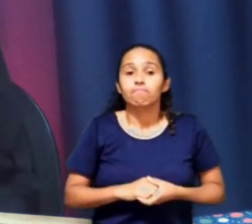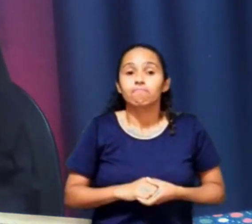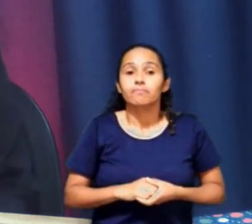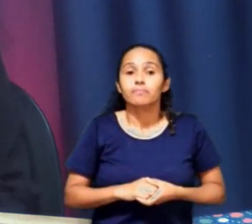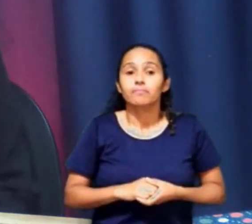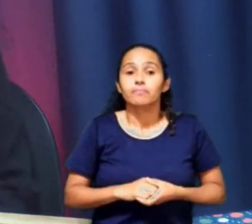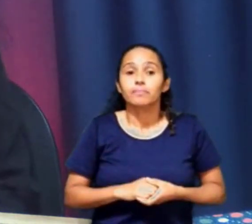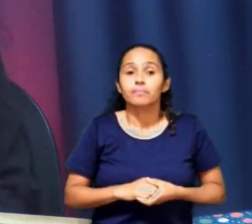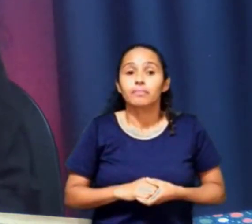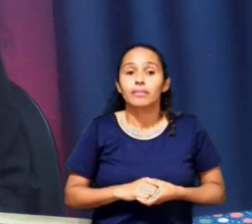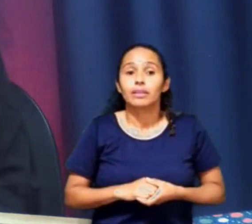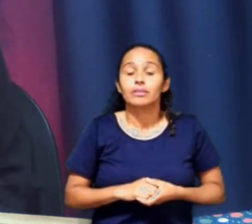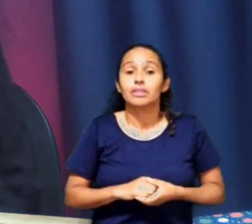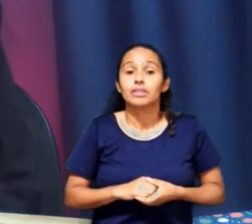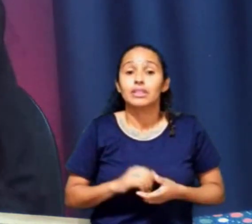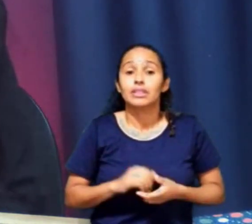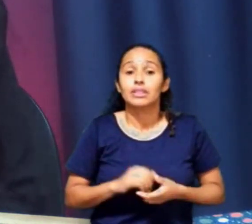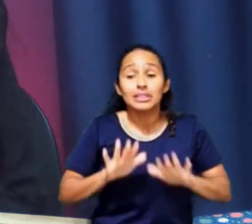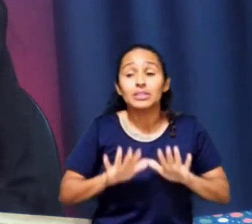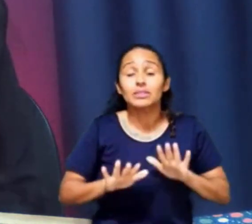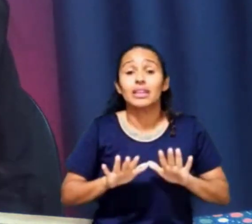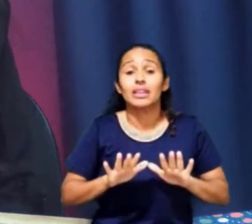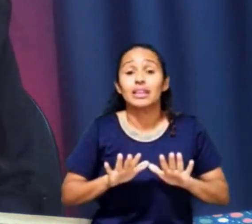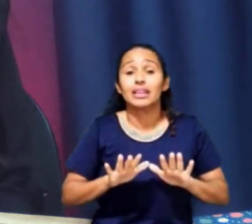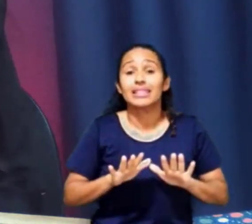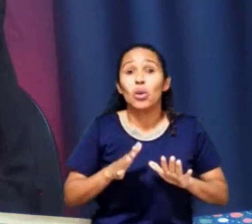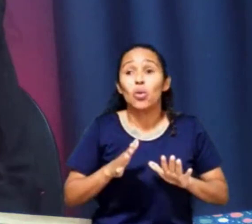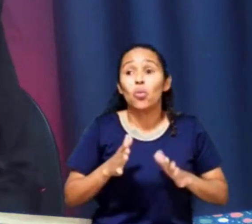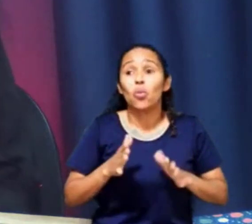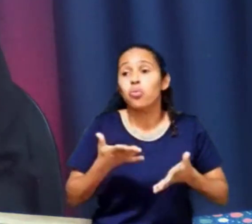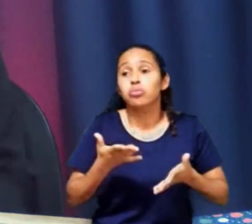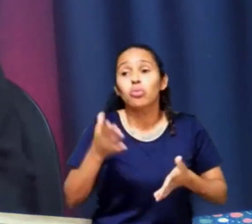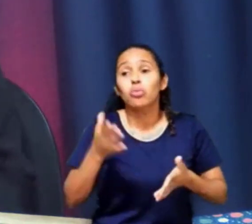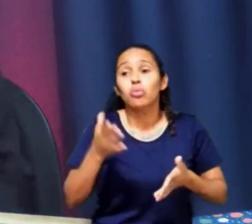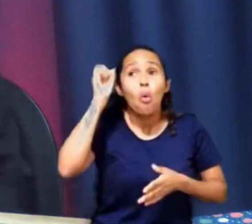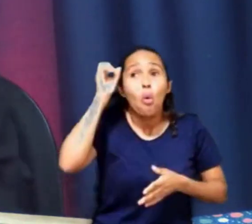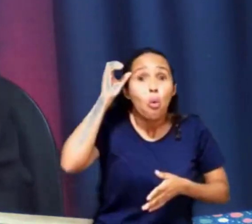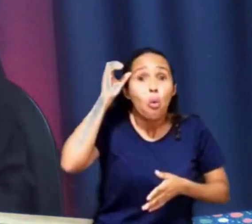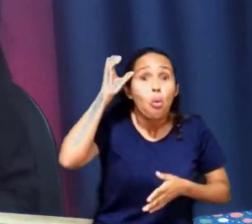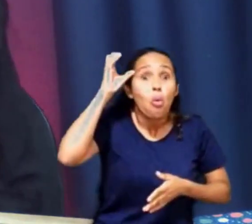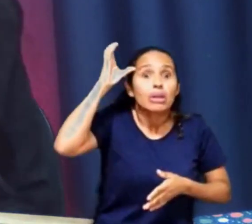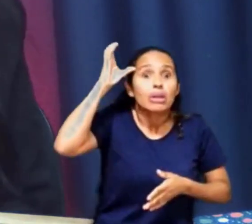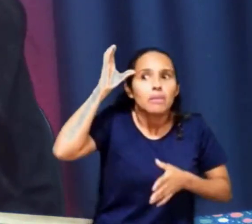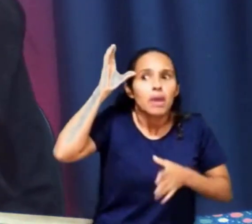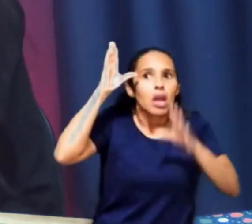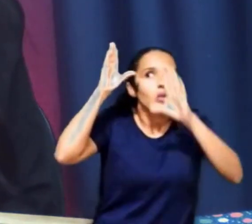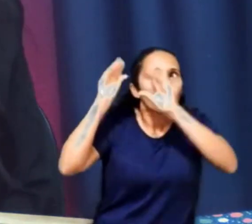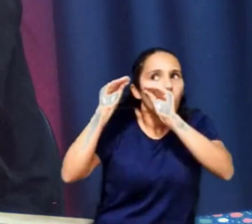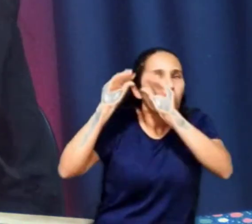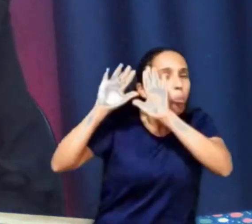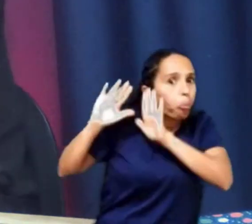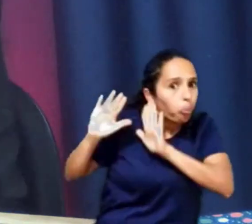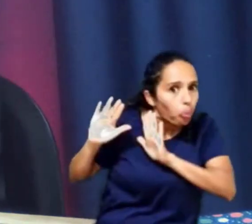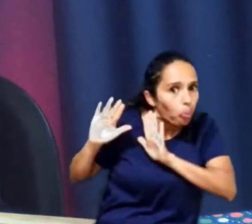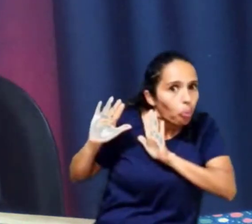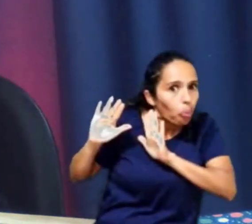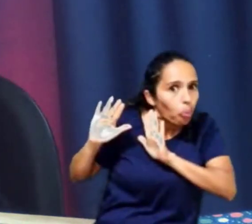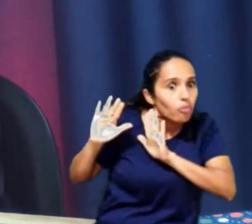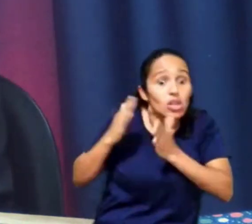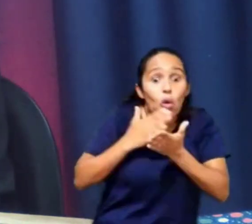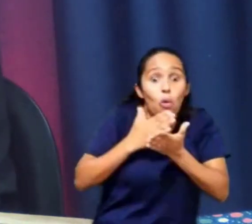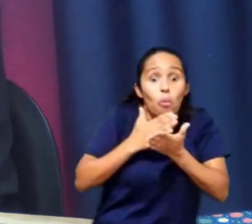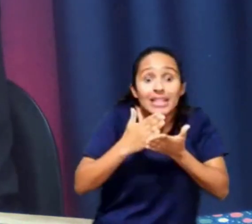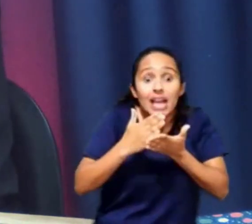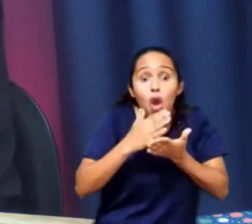deixar, às vezes, até alguns conhecimentos seus, para que você possa entender uma nova língua do começo. Porque muitas pessoas